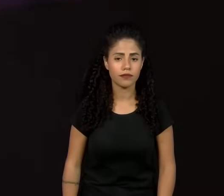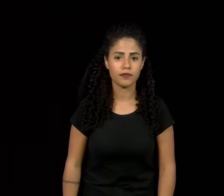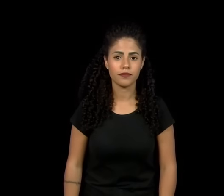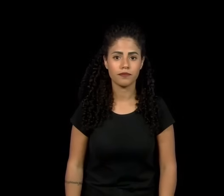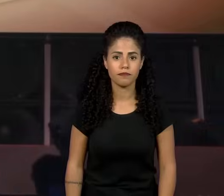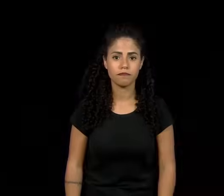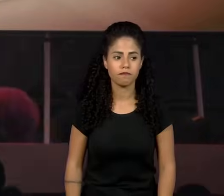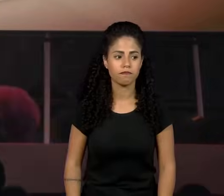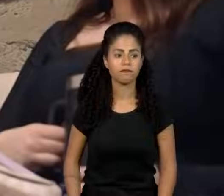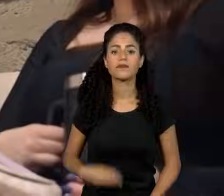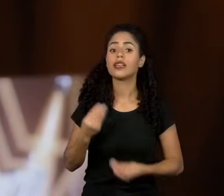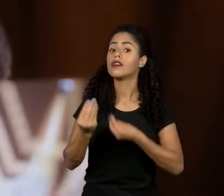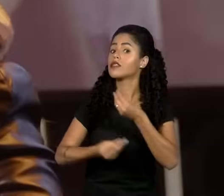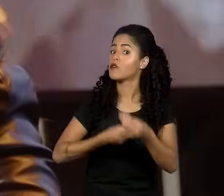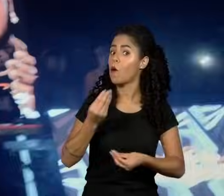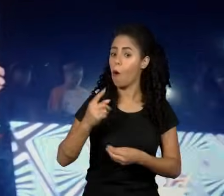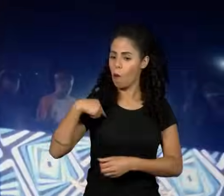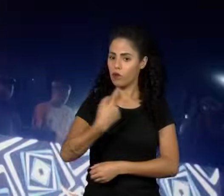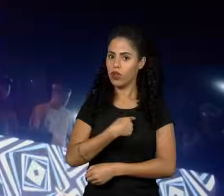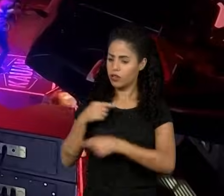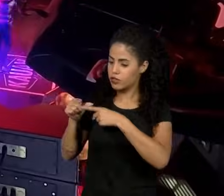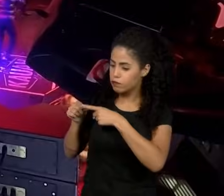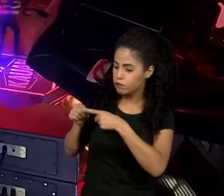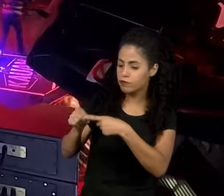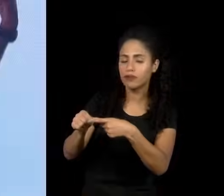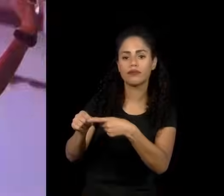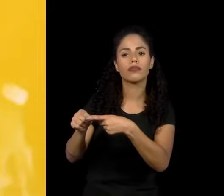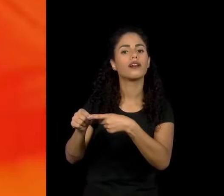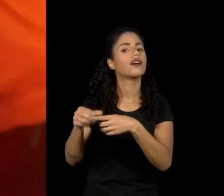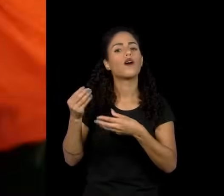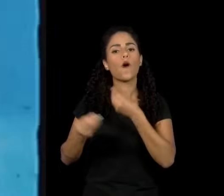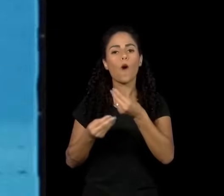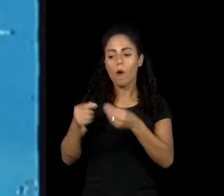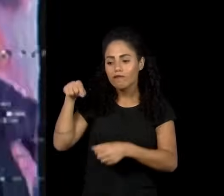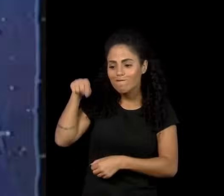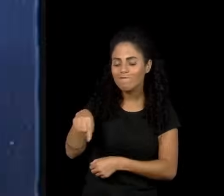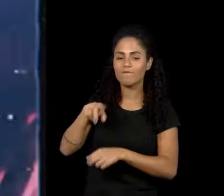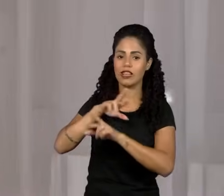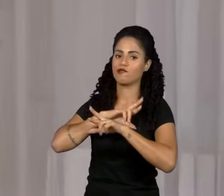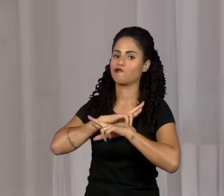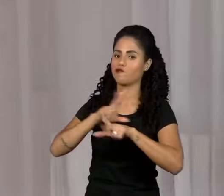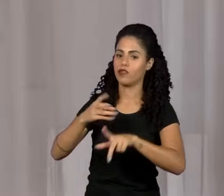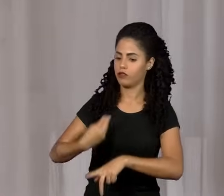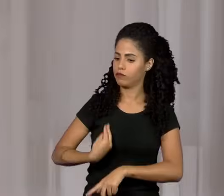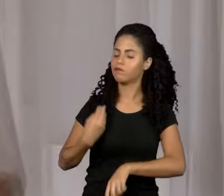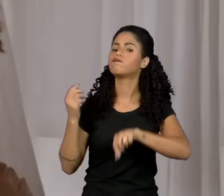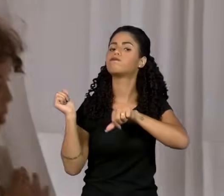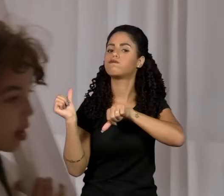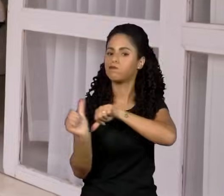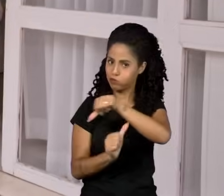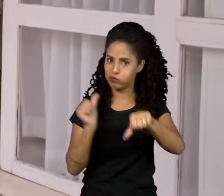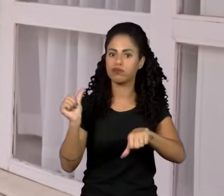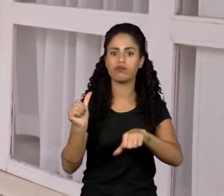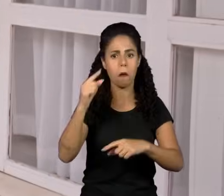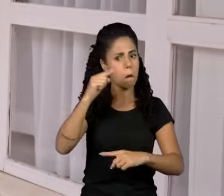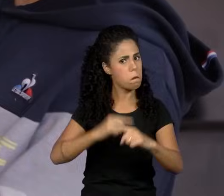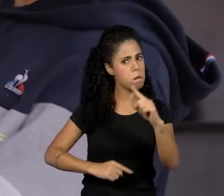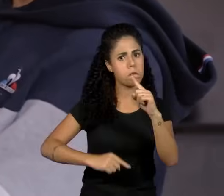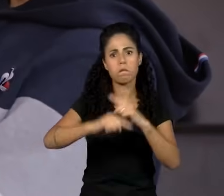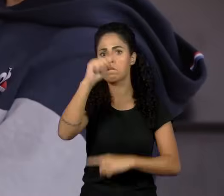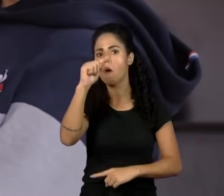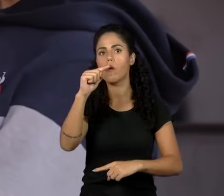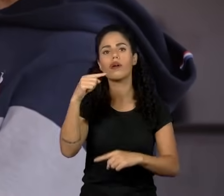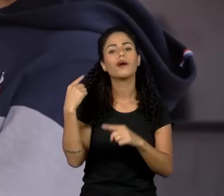Pra gente que veio da periferia, é uma mudança de vida muito radical, né,